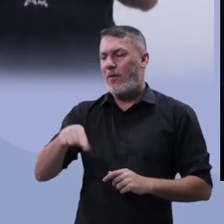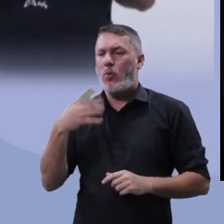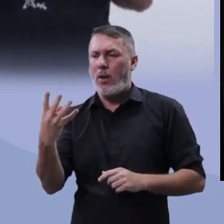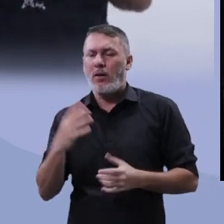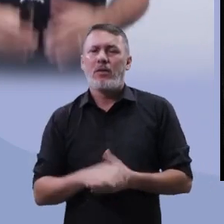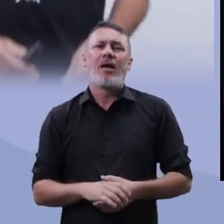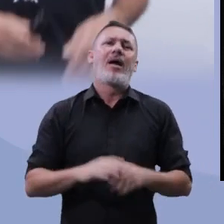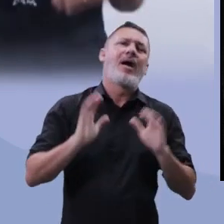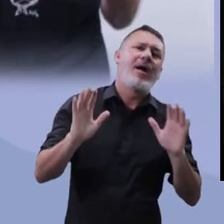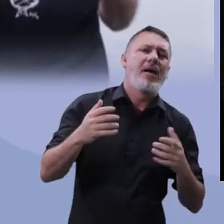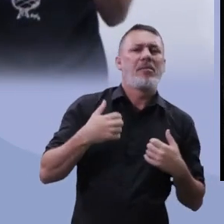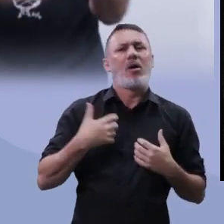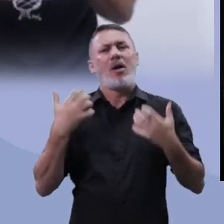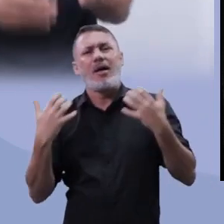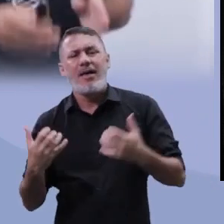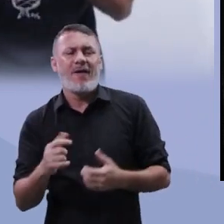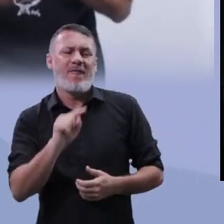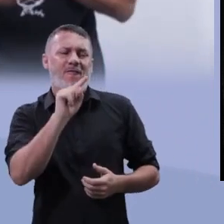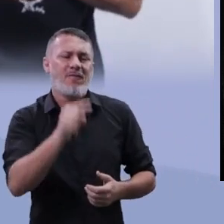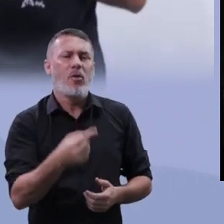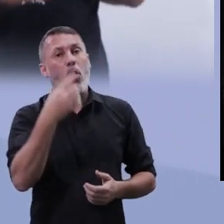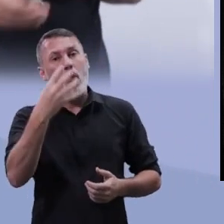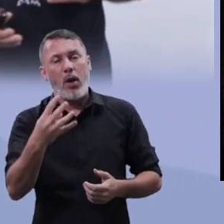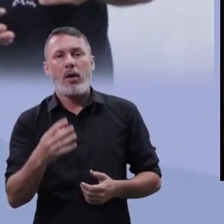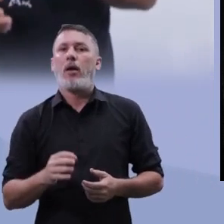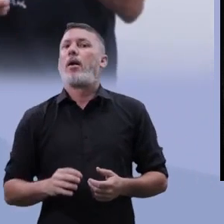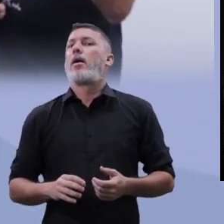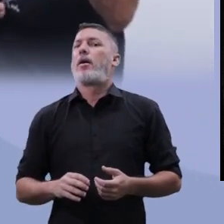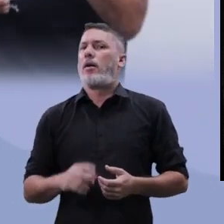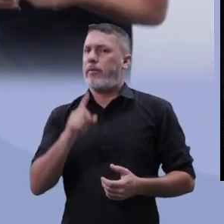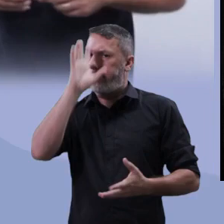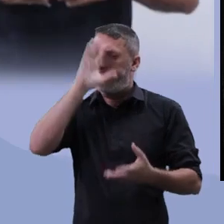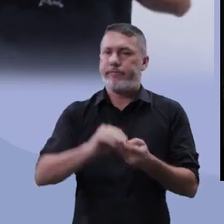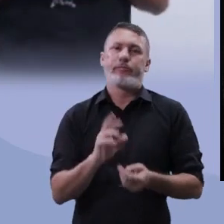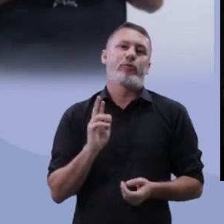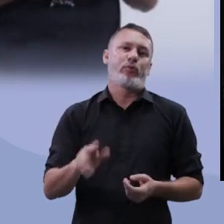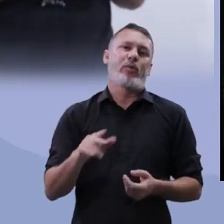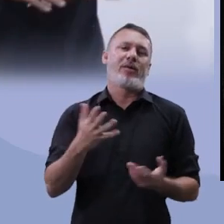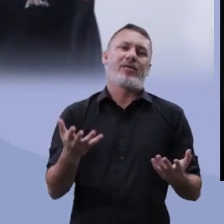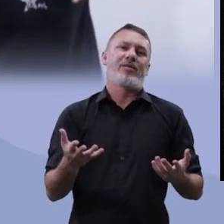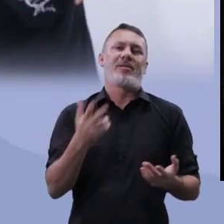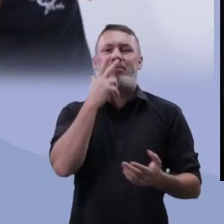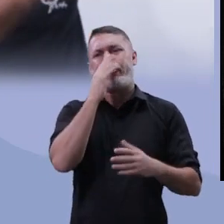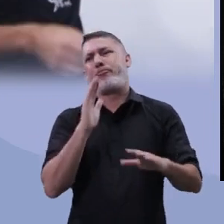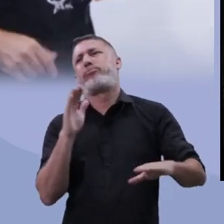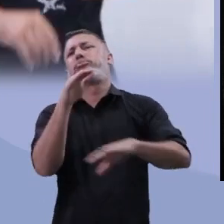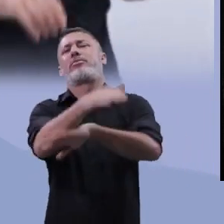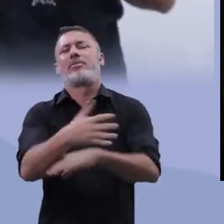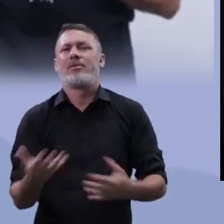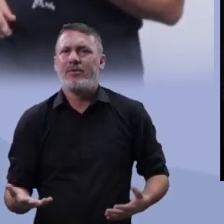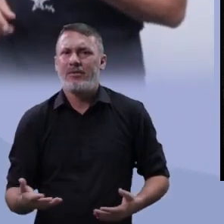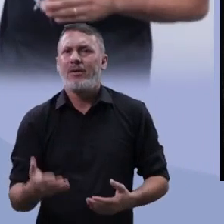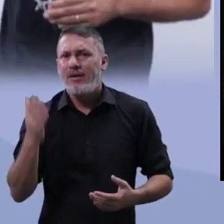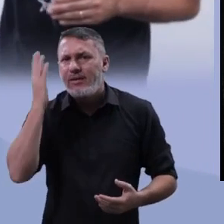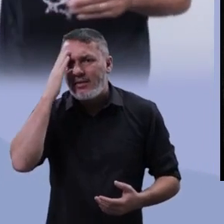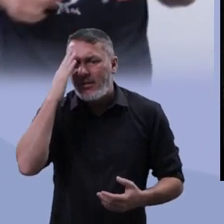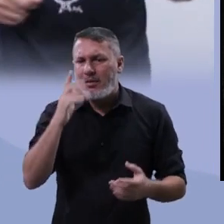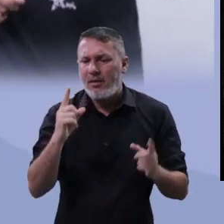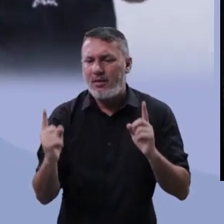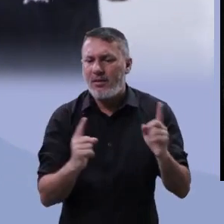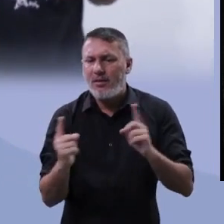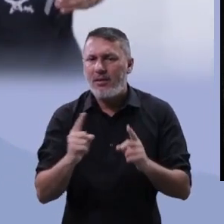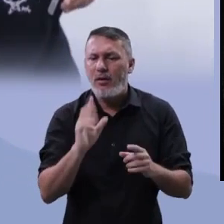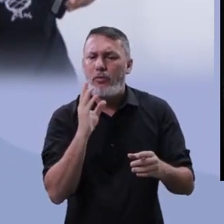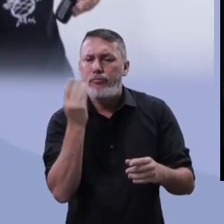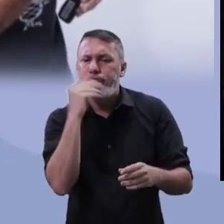9,4. Ah, professor, mas eu quero chegar ali no vírgula 4. Aí você não está sendo hacker. Aí você está sendo noob. Sabe qual é a diferença